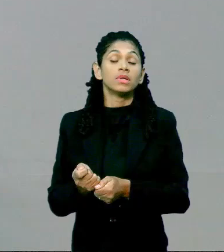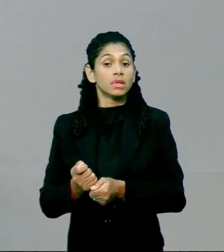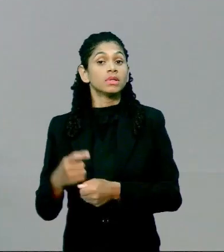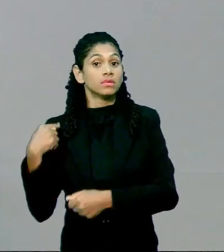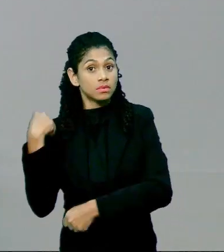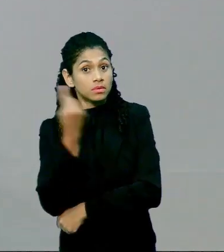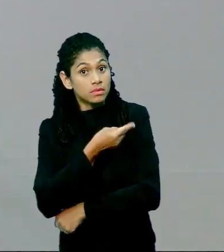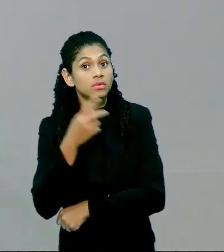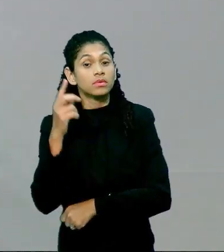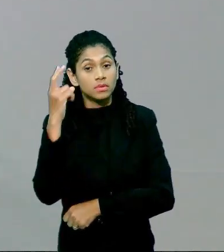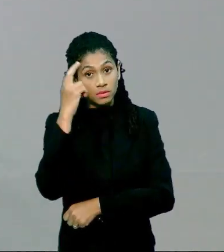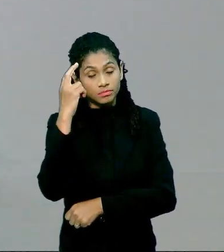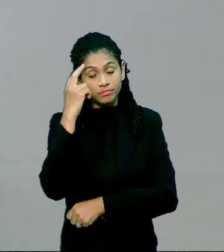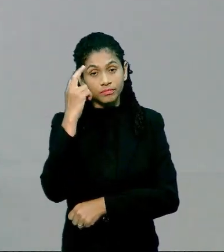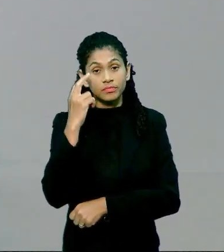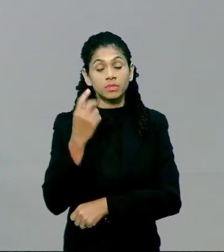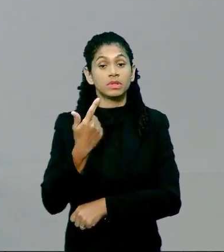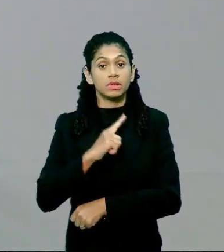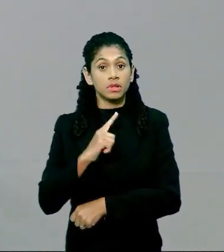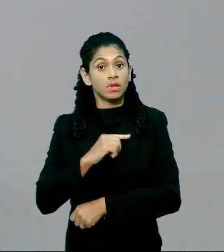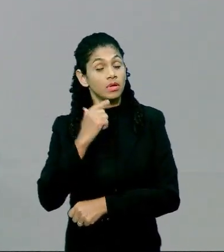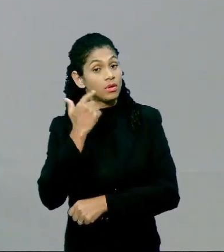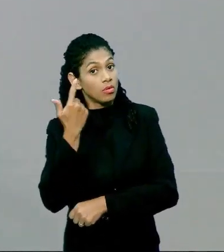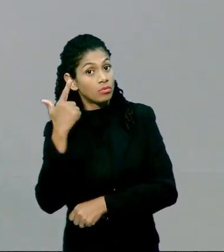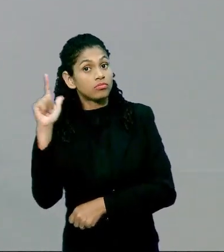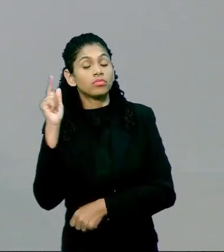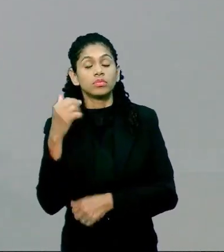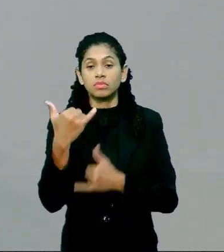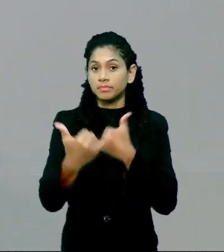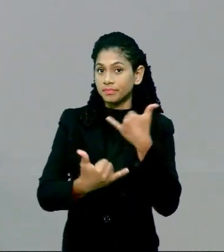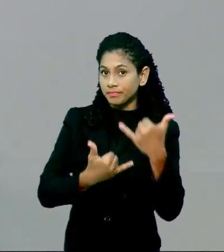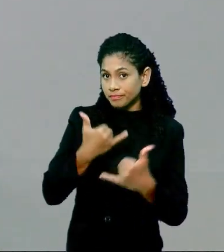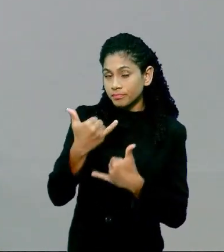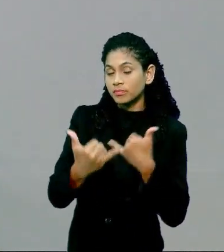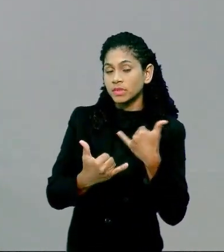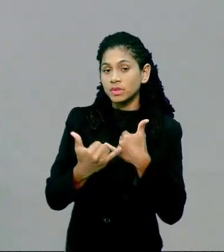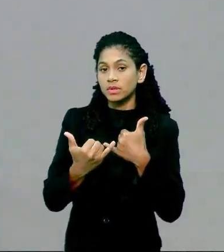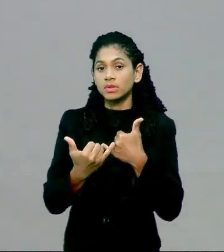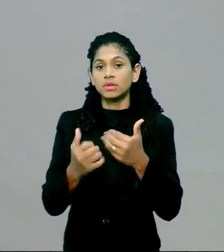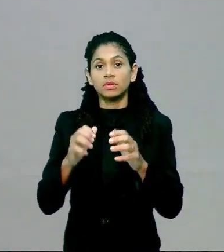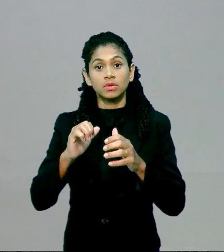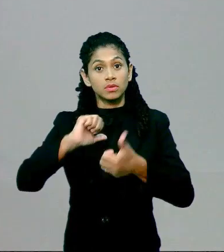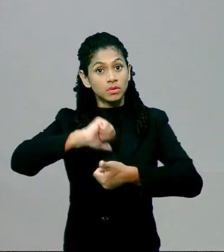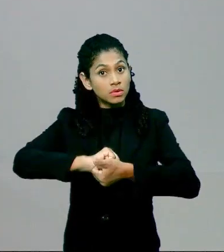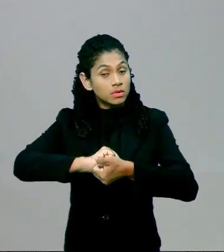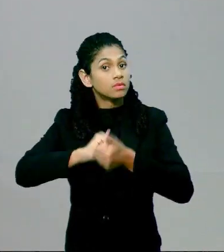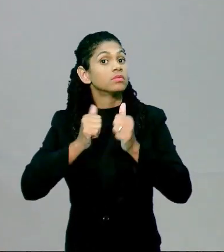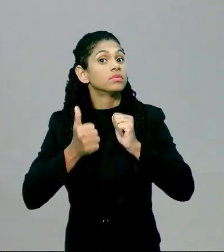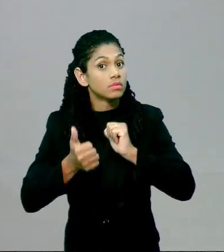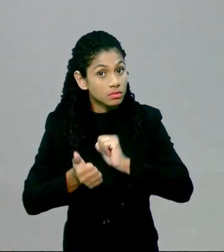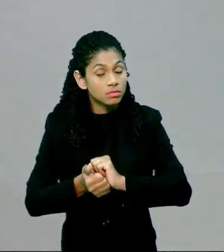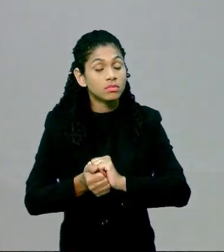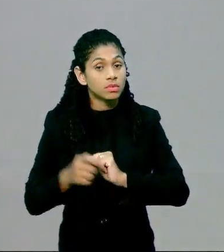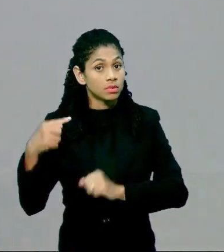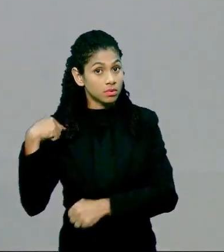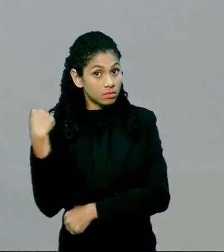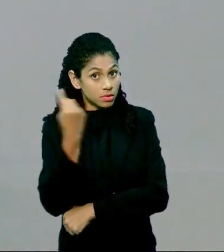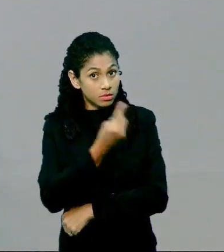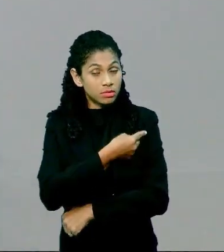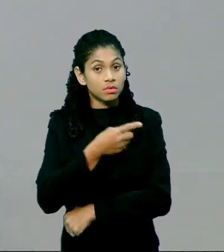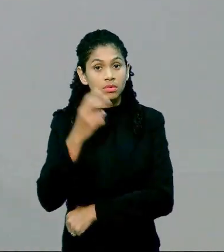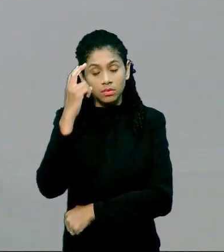também adapta para chiclete colado. Então, são essas variações, são esses símbolos que vão representando